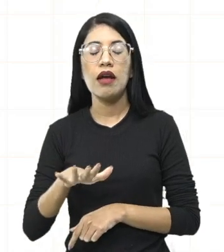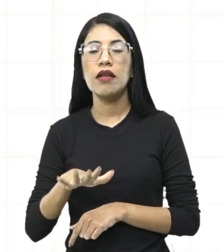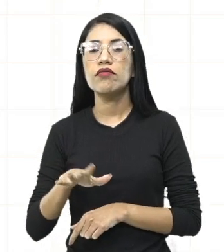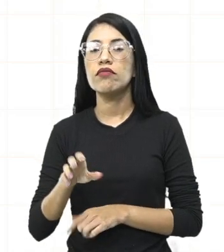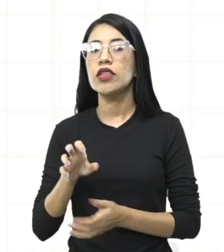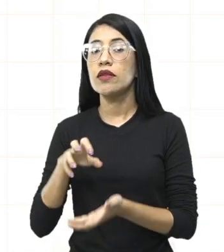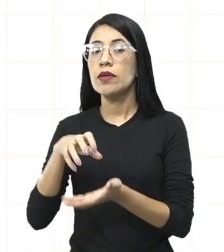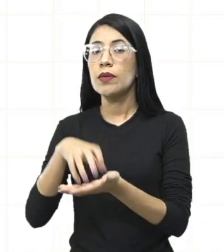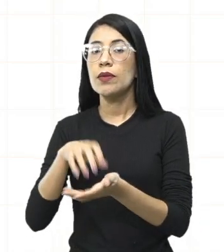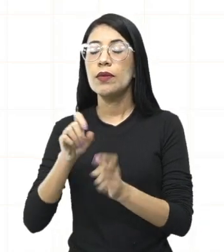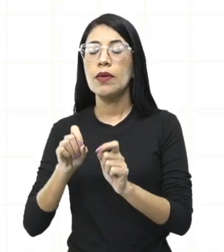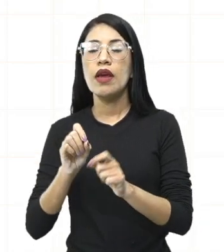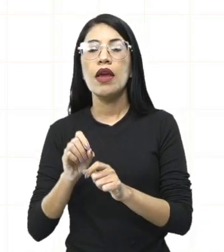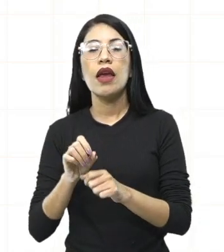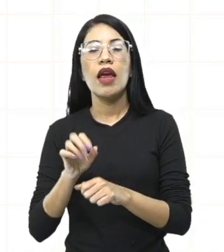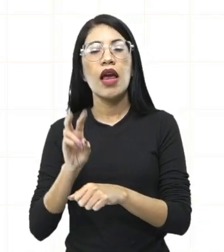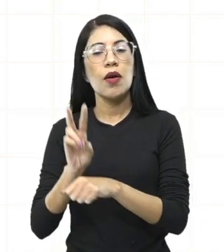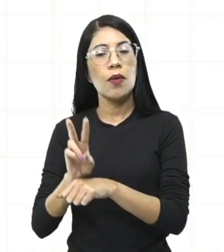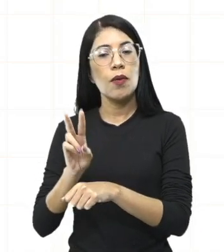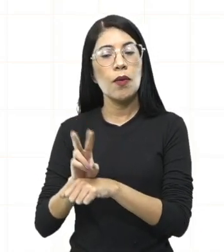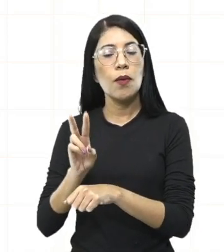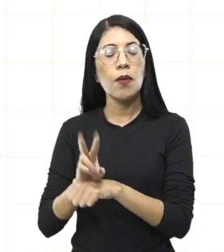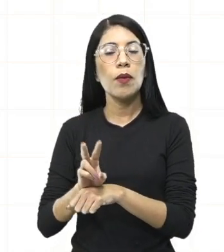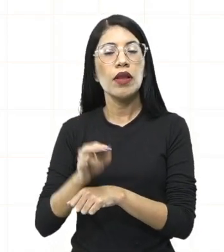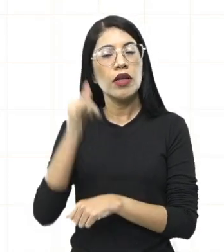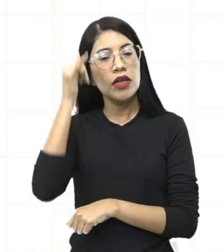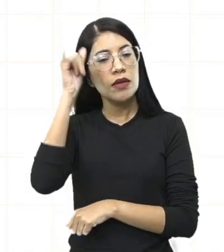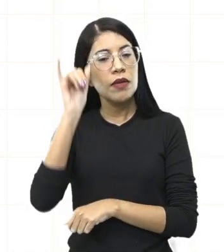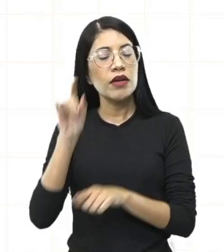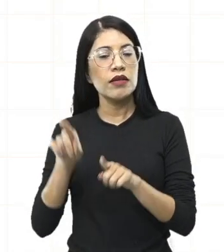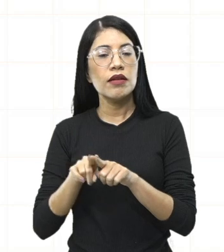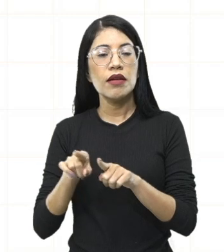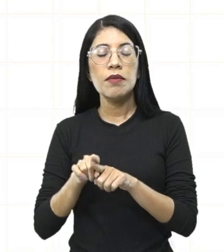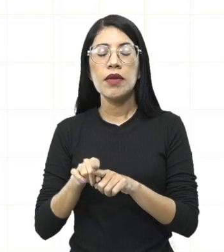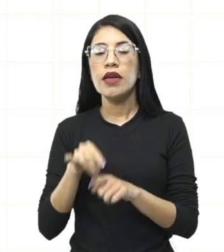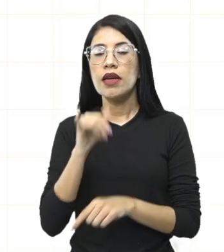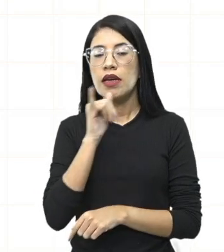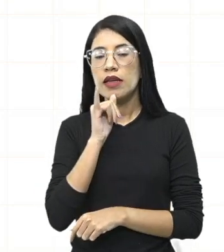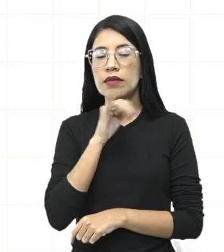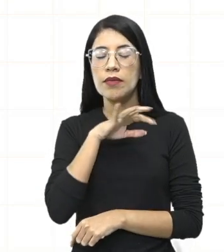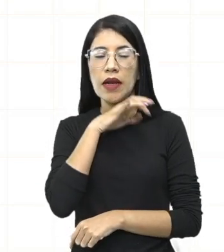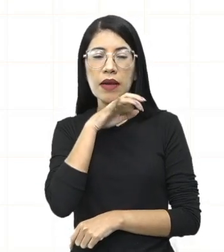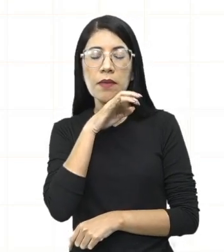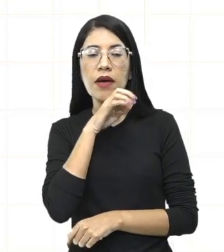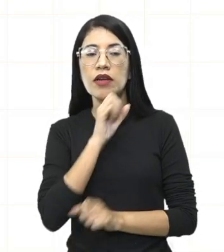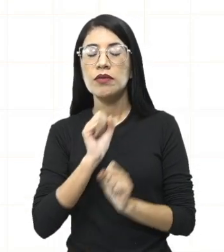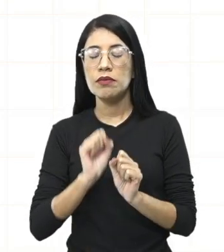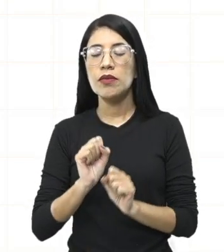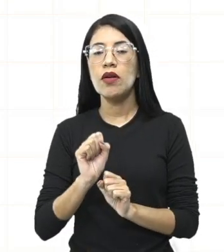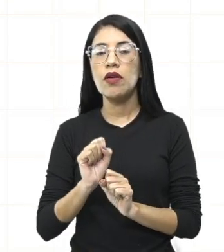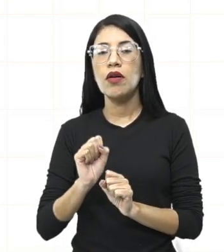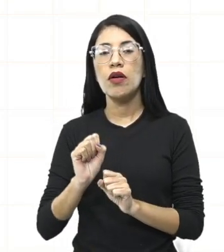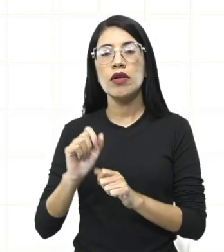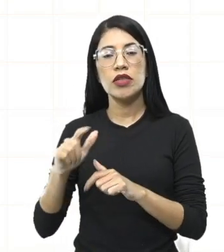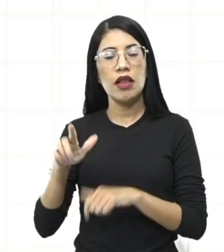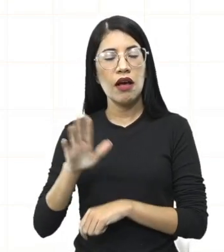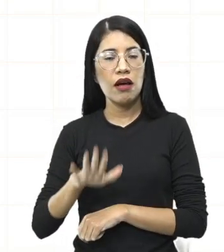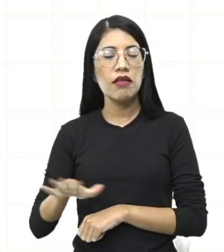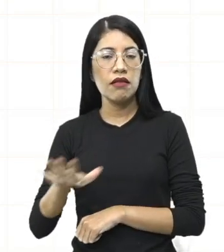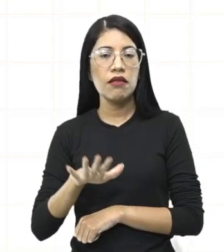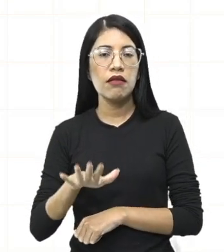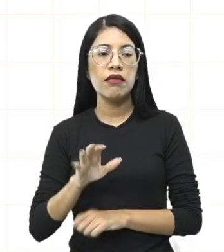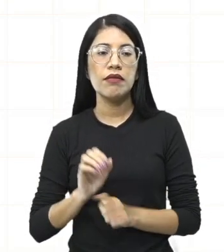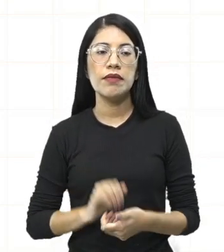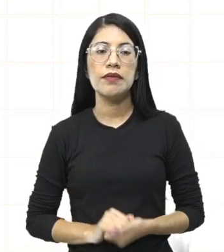extrativista a criação de animais de pequeno porte, tá bom? Que vai ser permitido aqui nessas unidades de uso